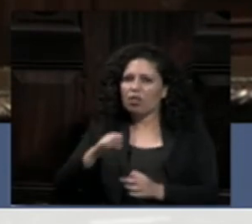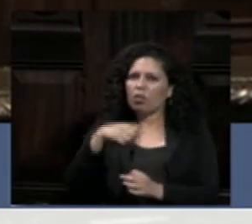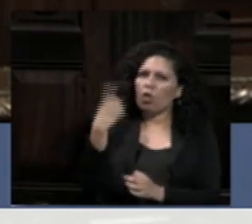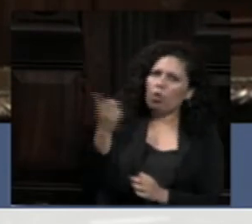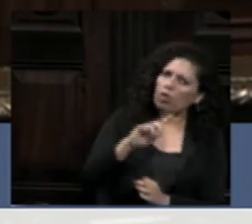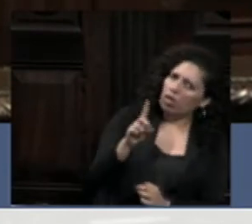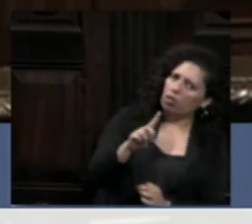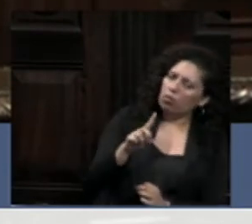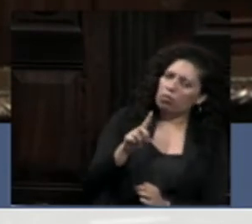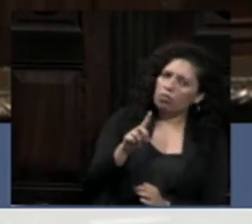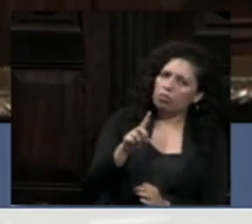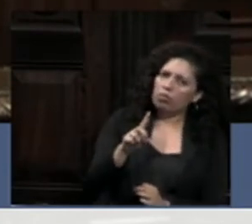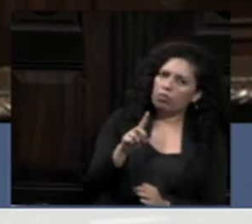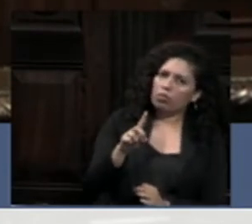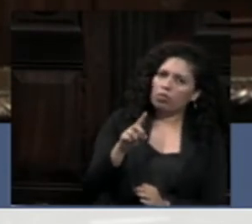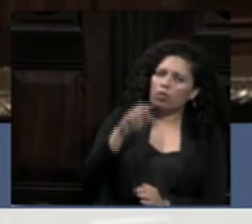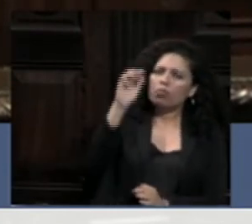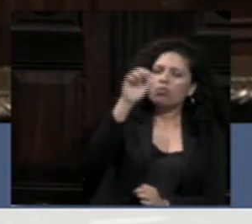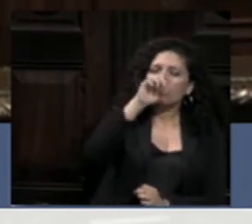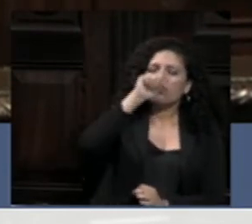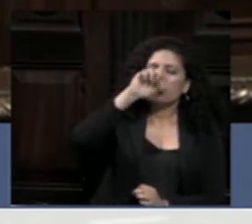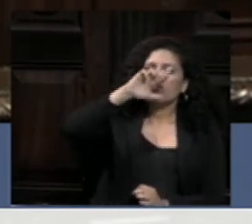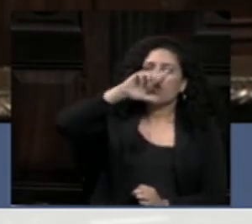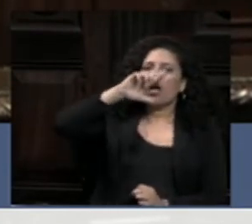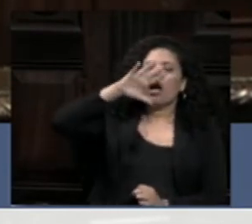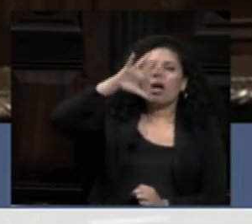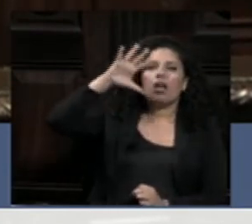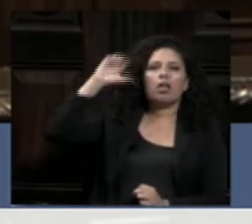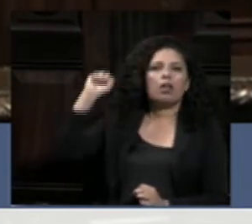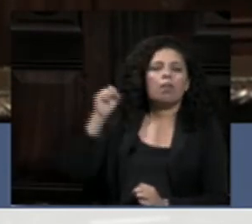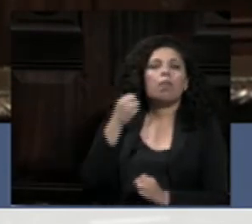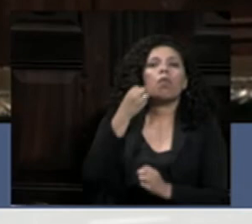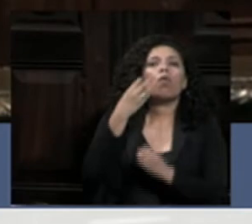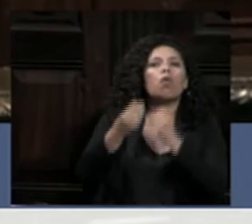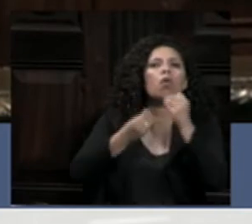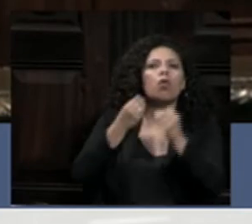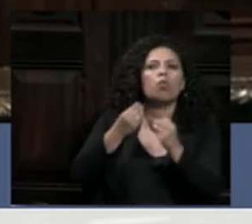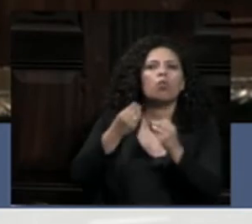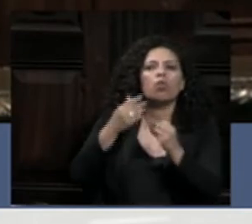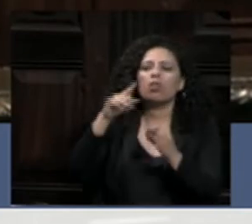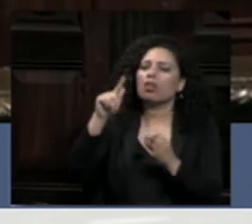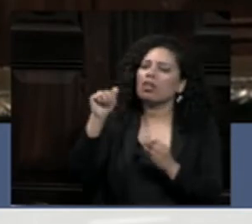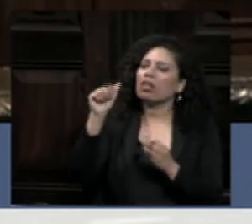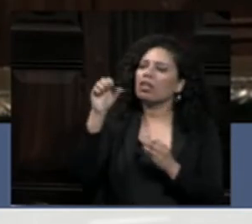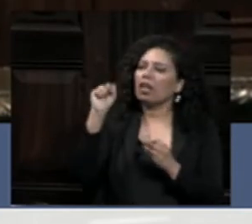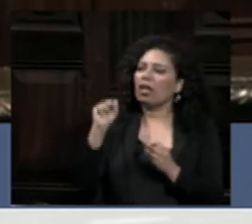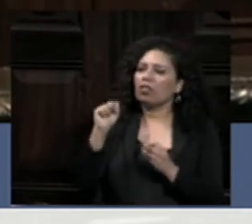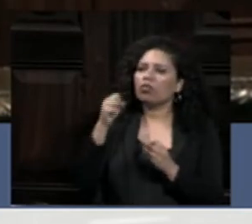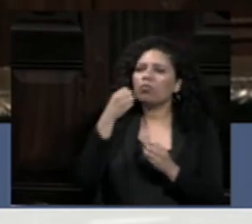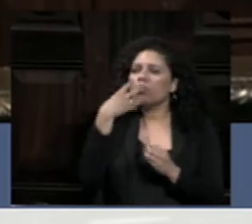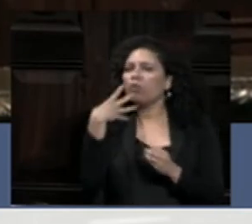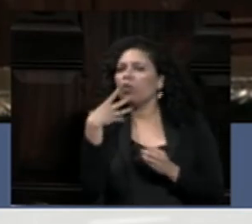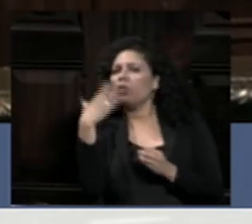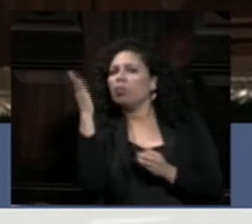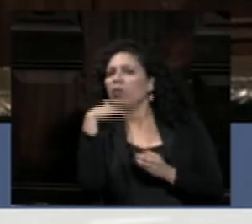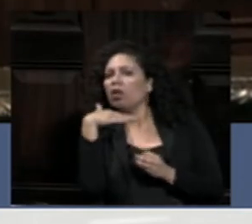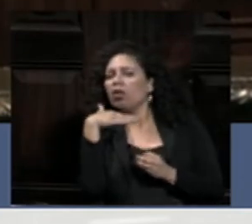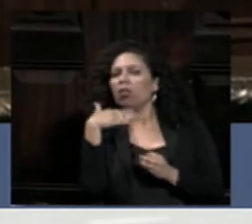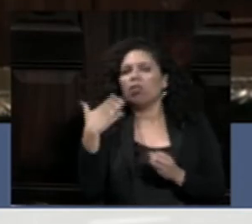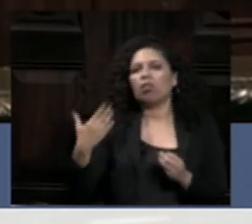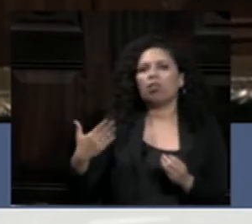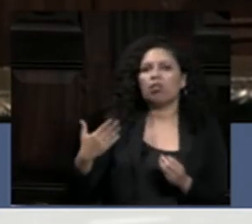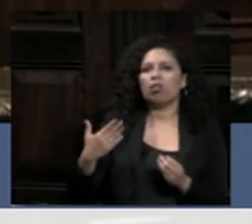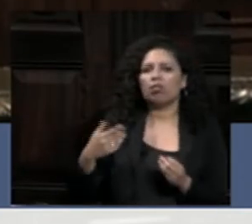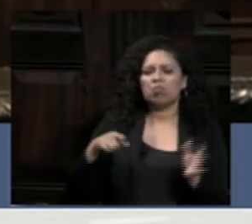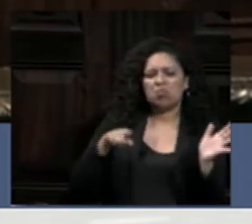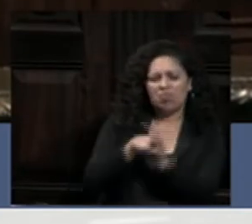que afetam o meio ambiente pela emissão de gases está boa. A vistoria